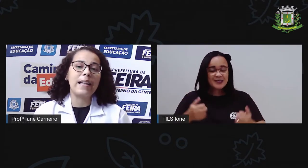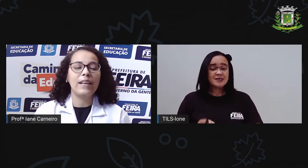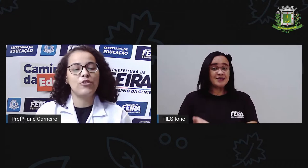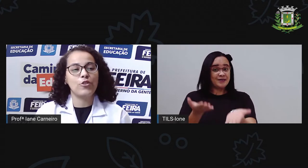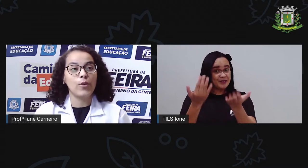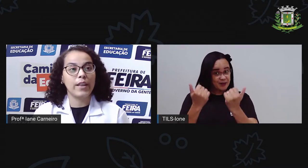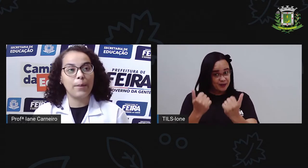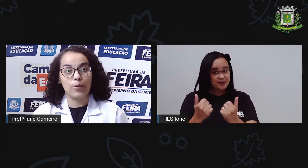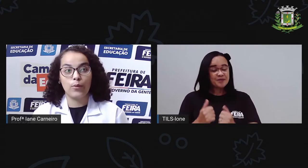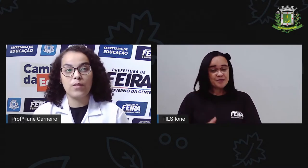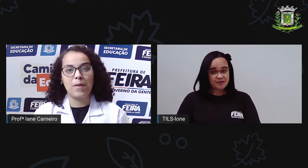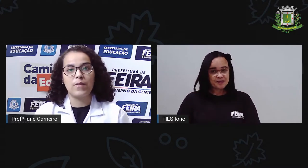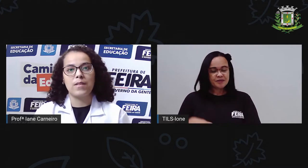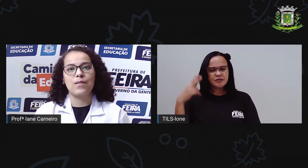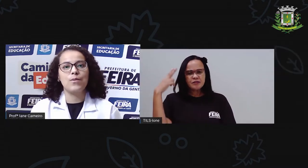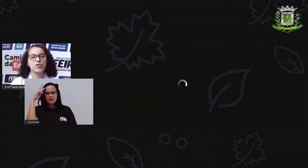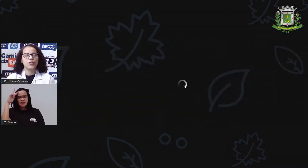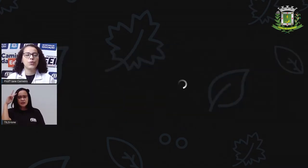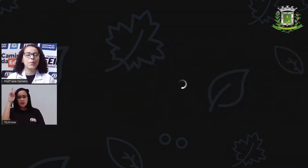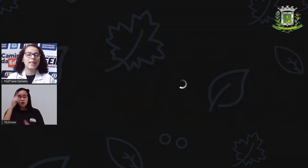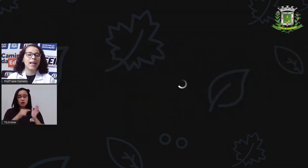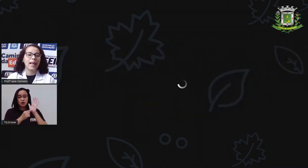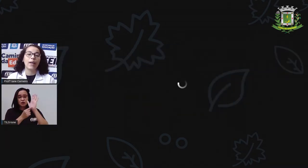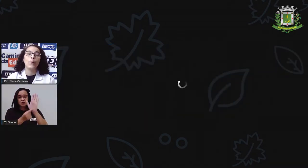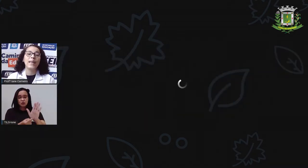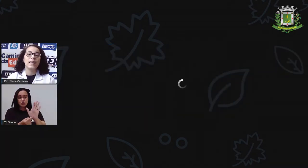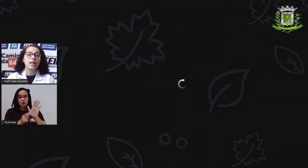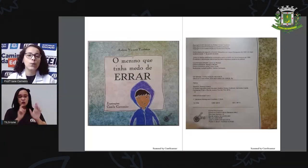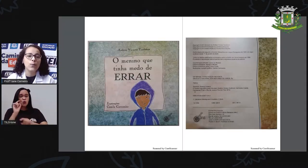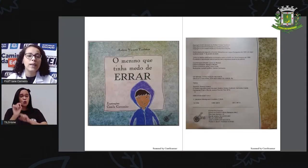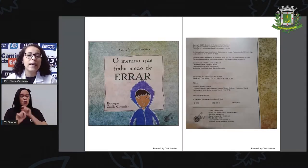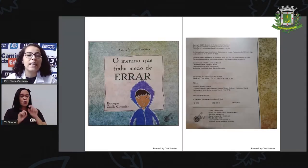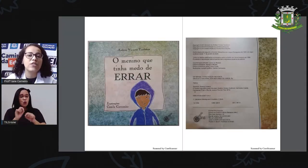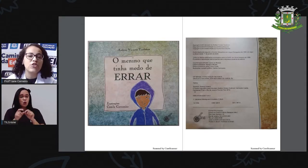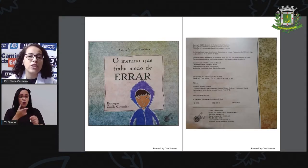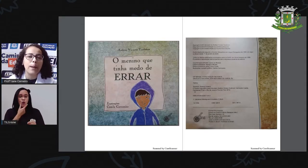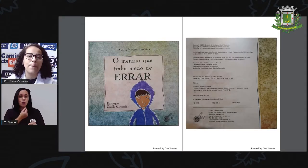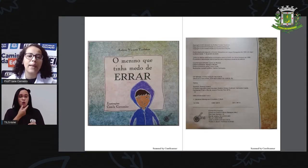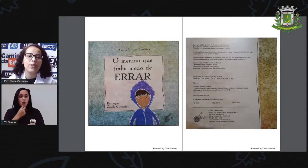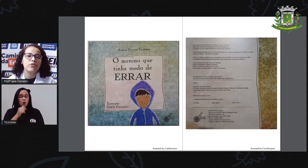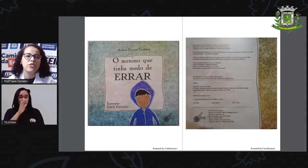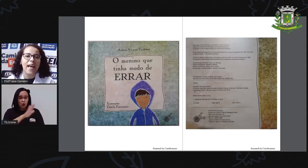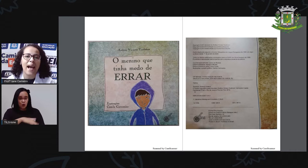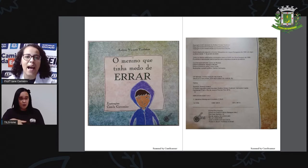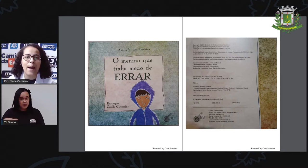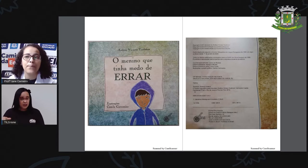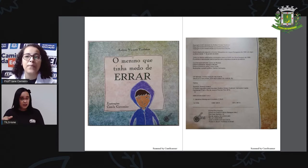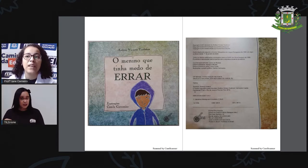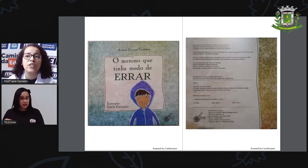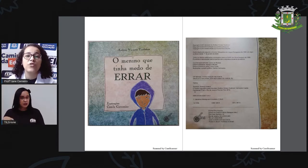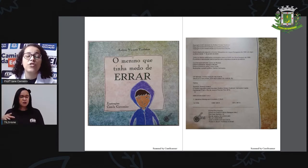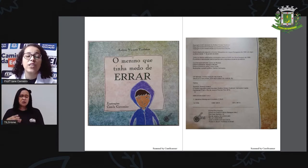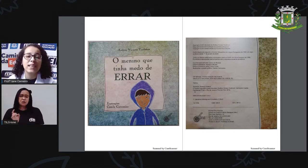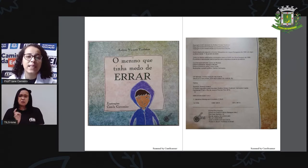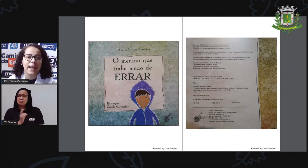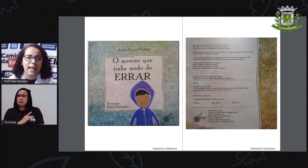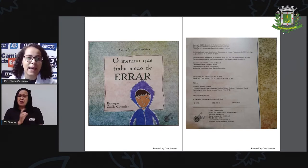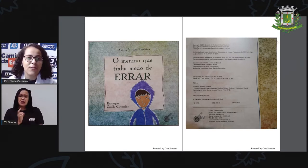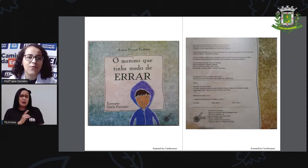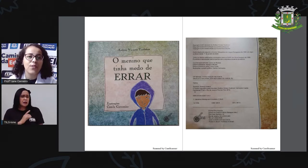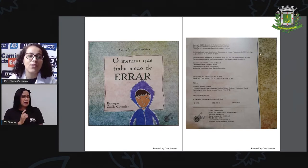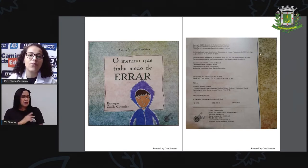A história que eu trouxe pra vocês hoje, o nome dela é O Menino que Tinha Medo de Errar, de